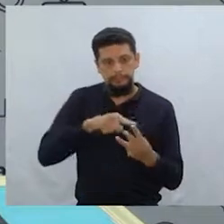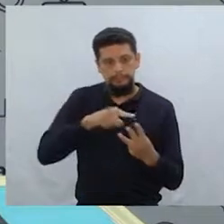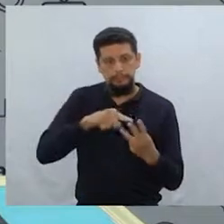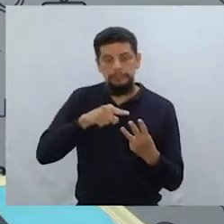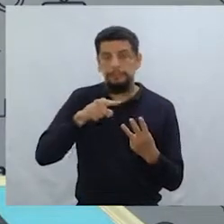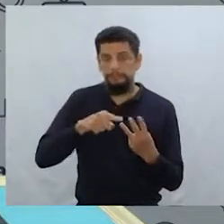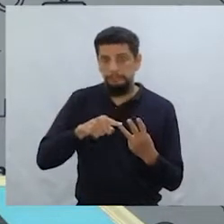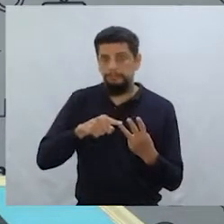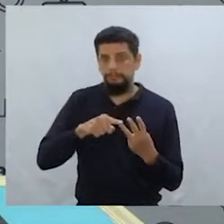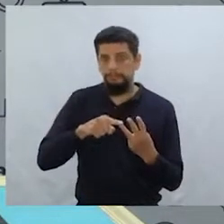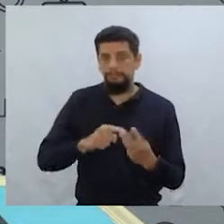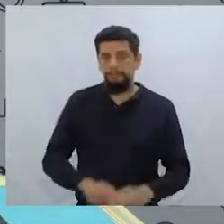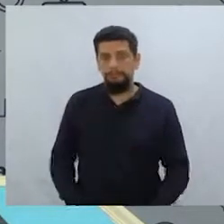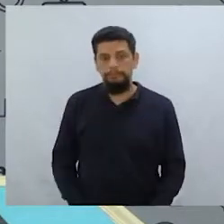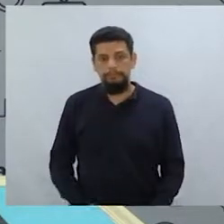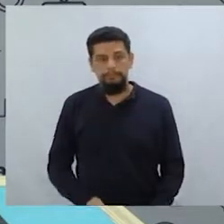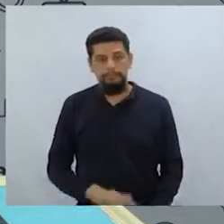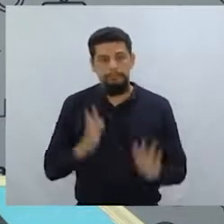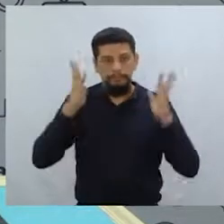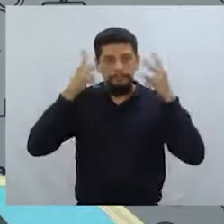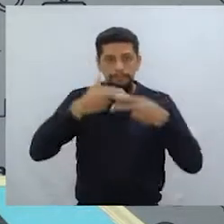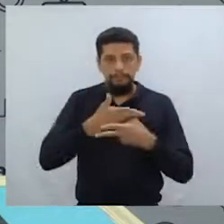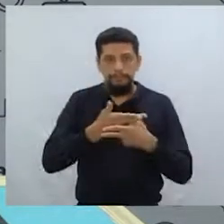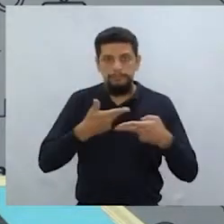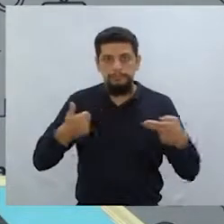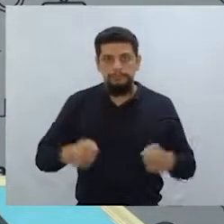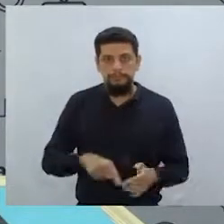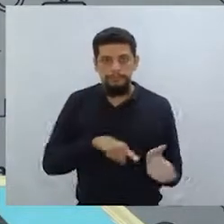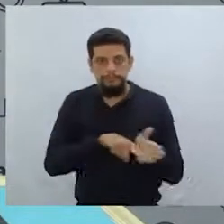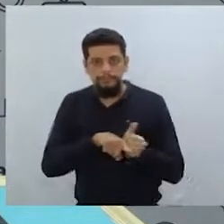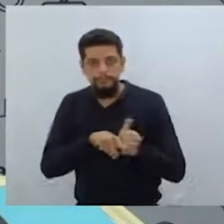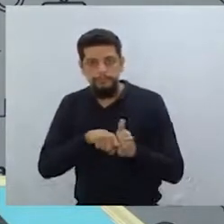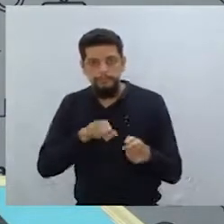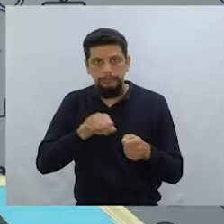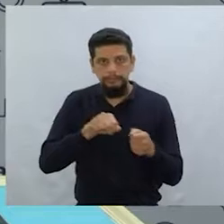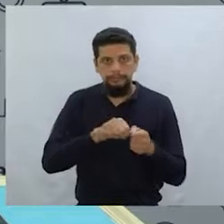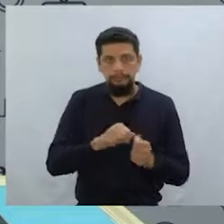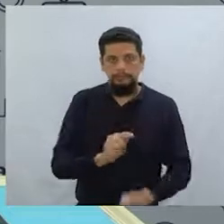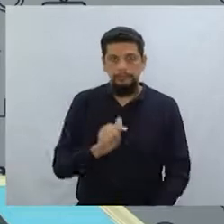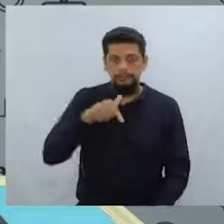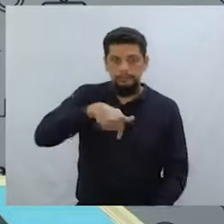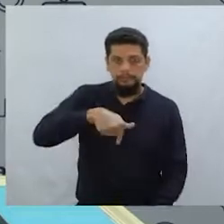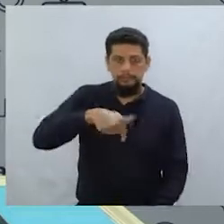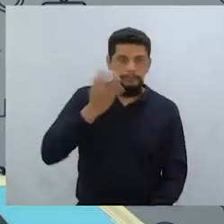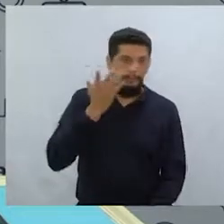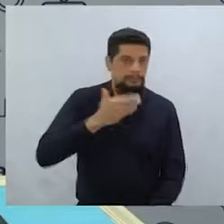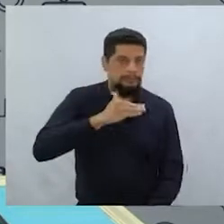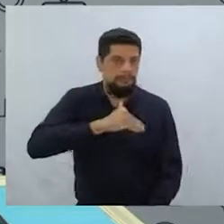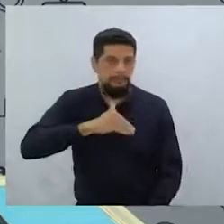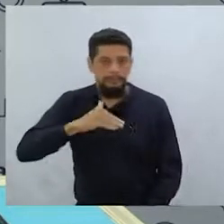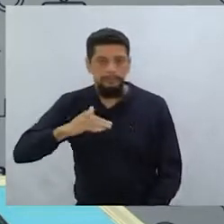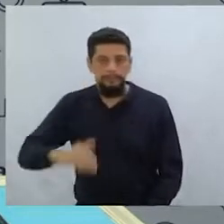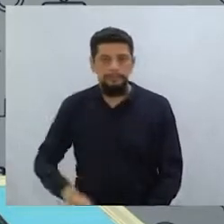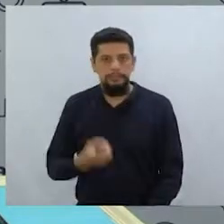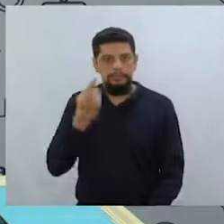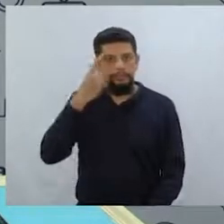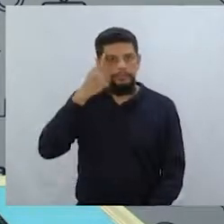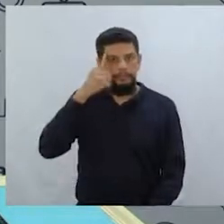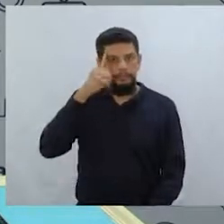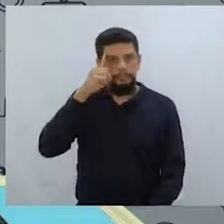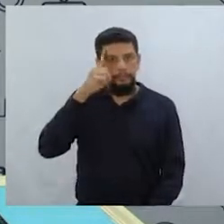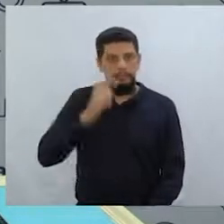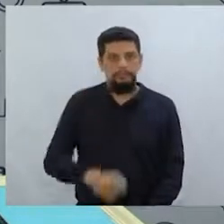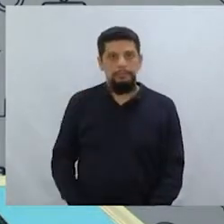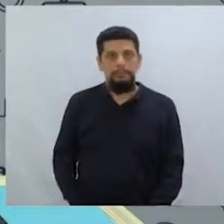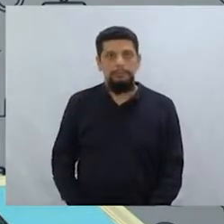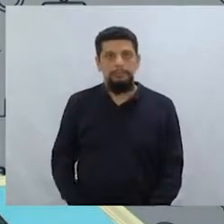4. 1, 2, 3. Animal de estimação, pesquisa realizada com 7 crianças, lá no